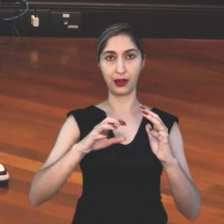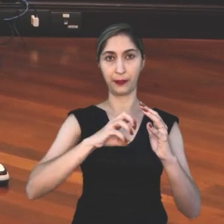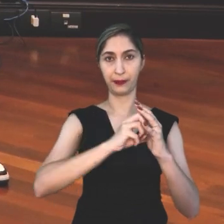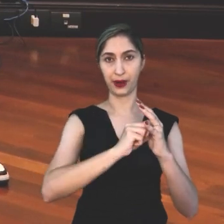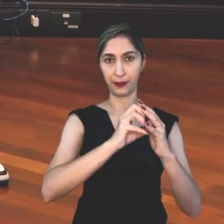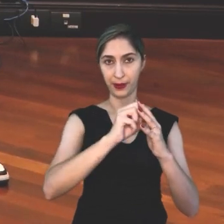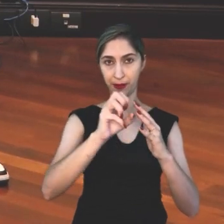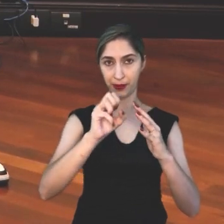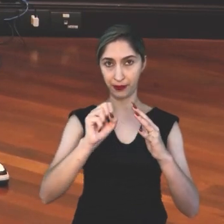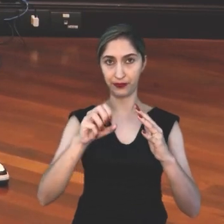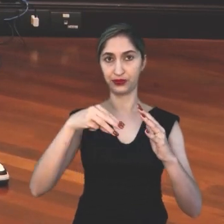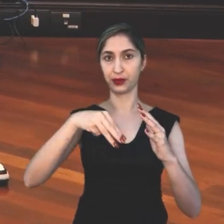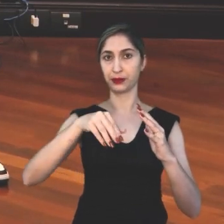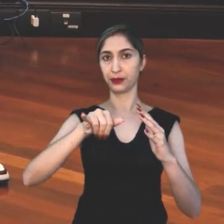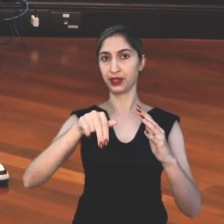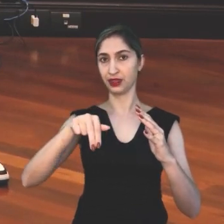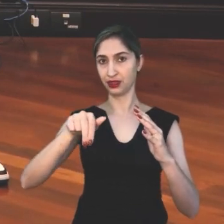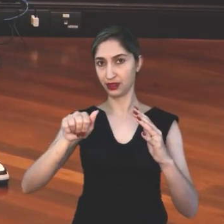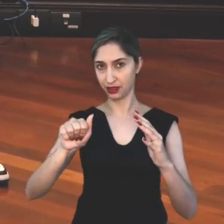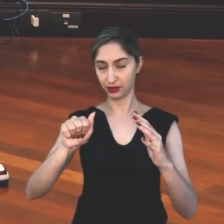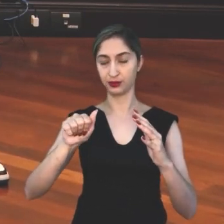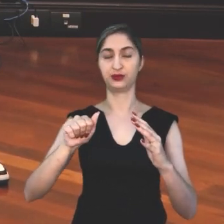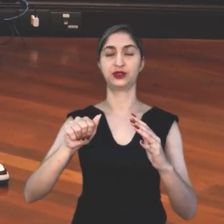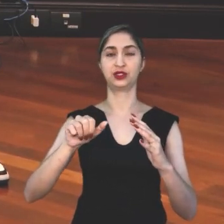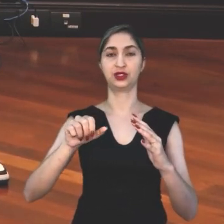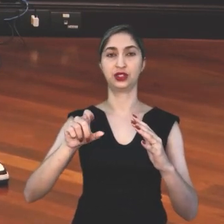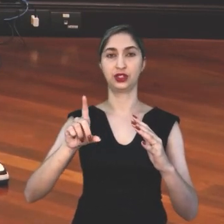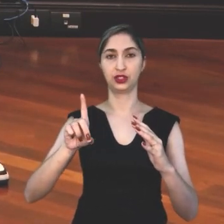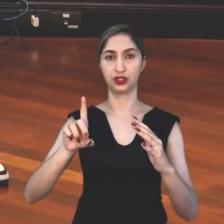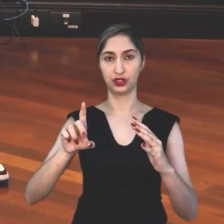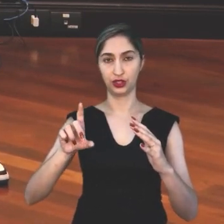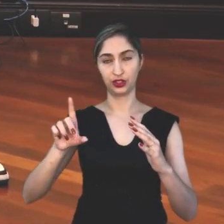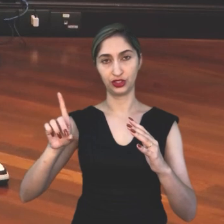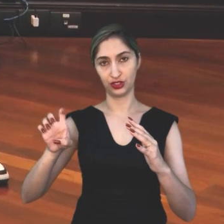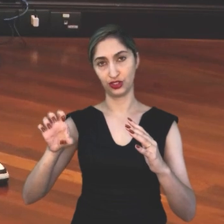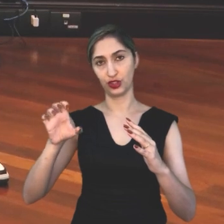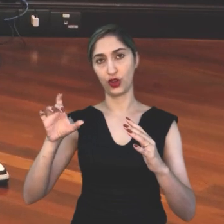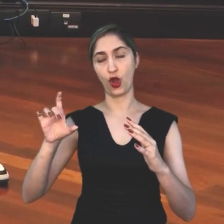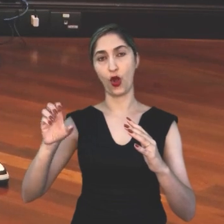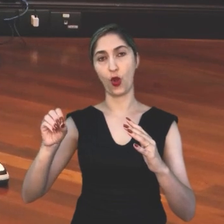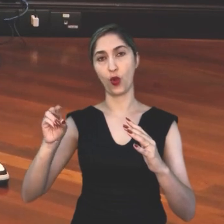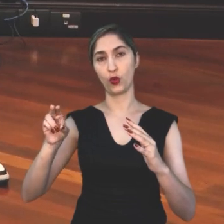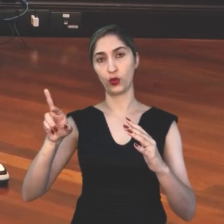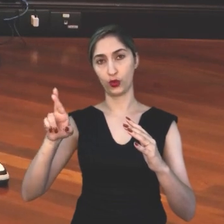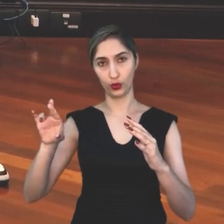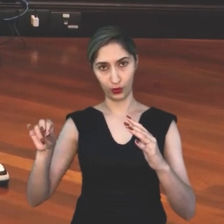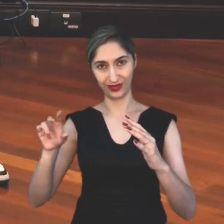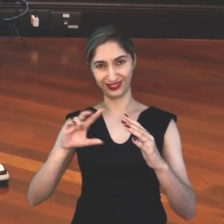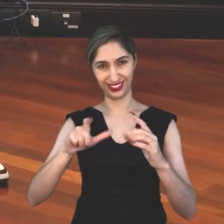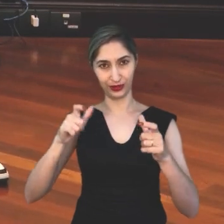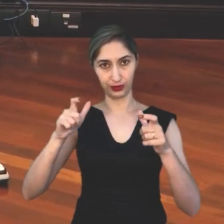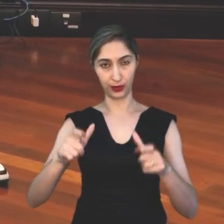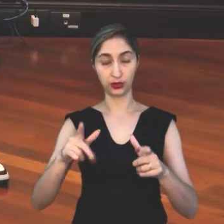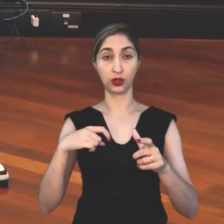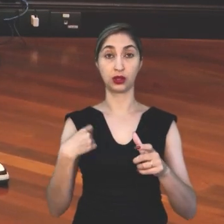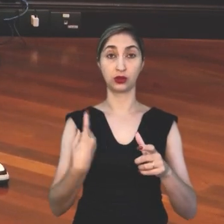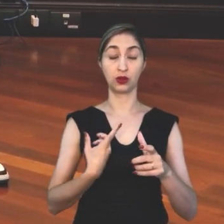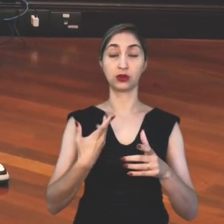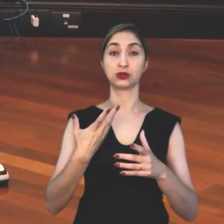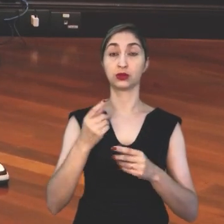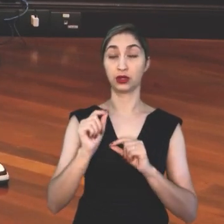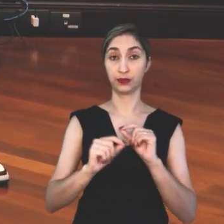mina. Exatamente. E aí a gente trabalha toda essa questão de trazer, né, a cultura, de